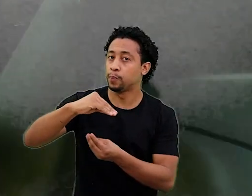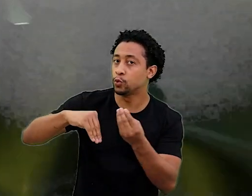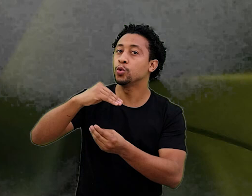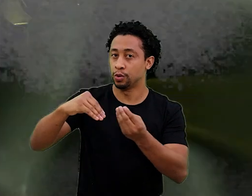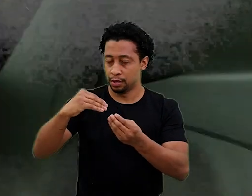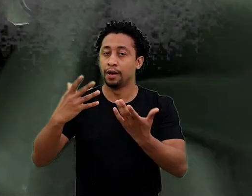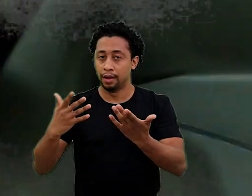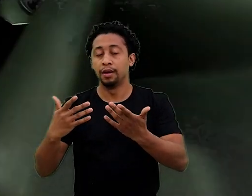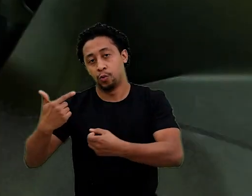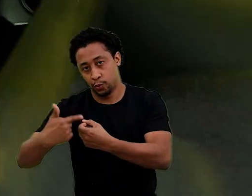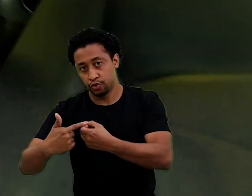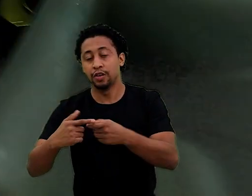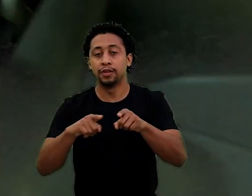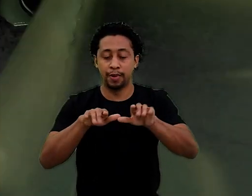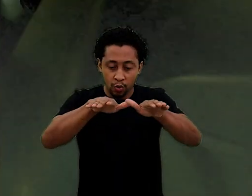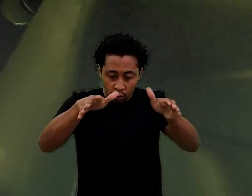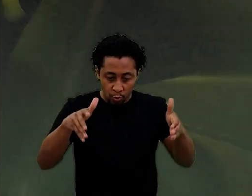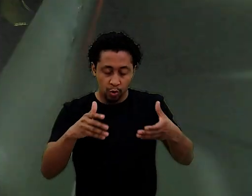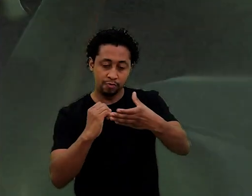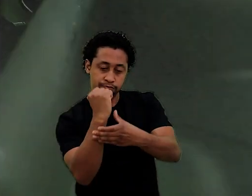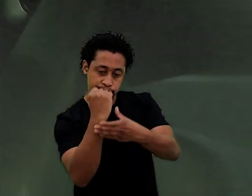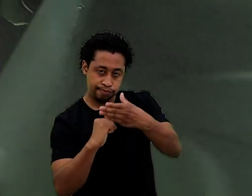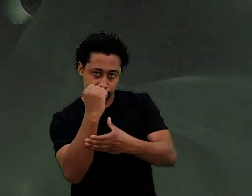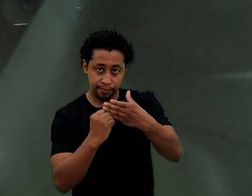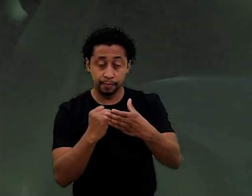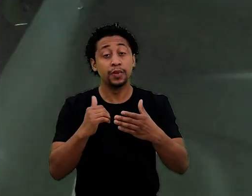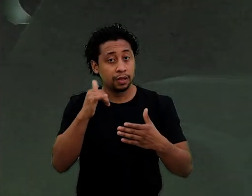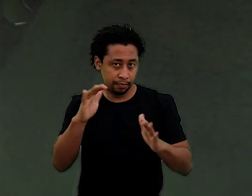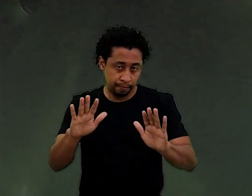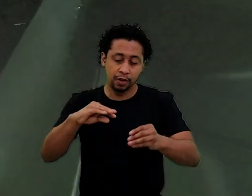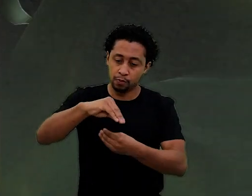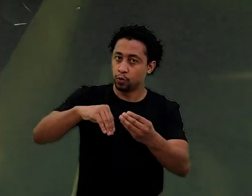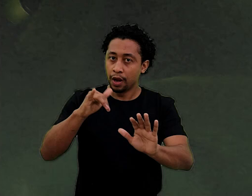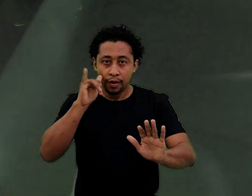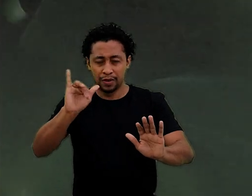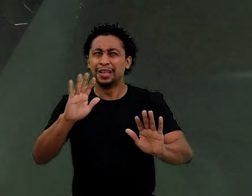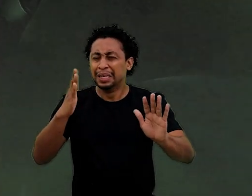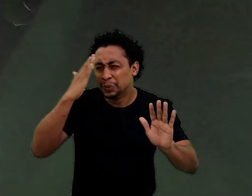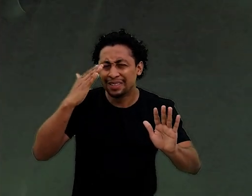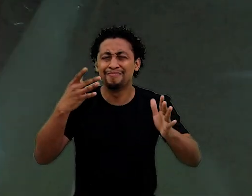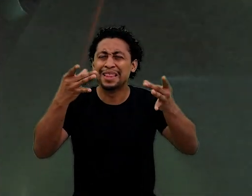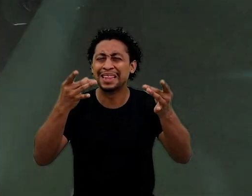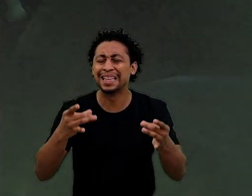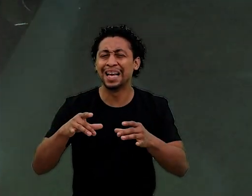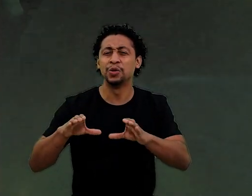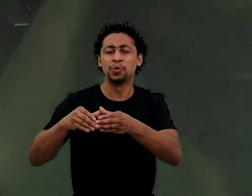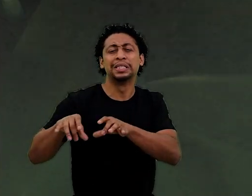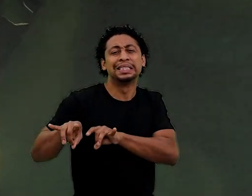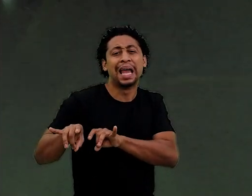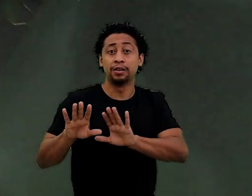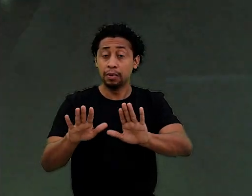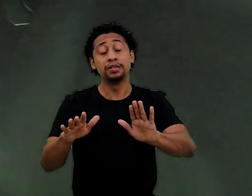das paredes dos cilindros, onde você tem a lubrificação, que eu sei que a conversa foi um pouco técnica demais, mas é o famoso